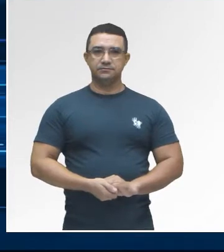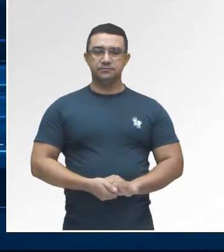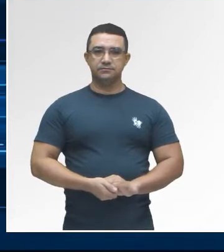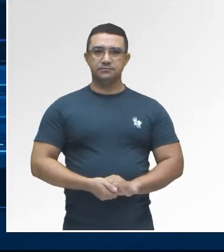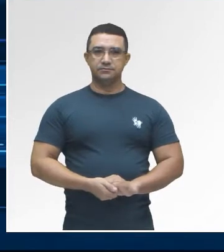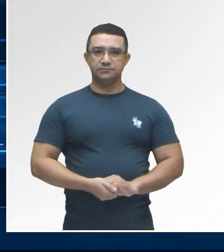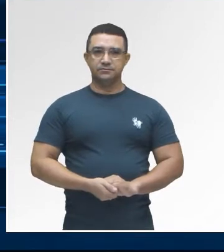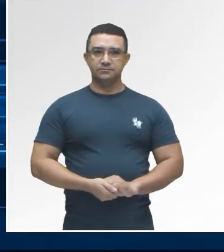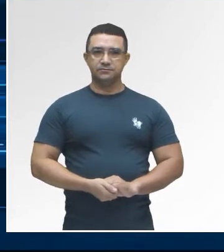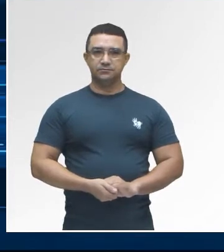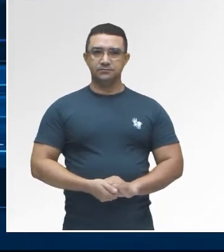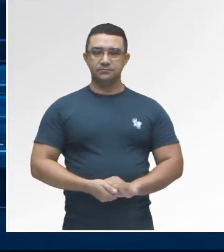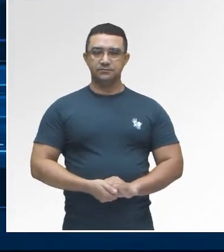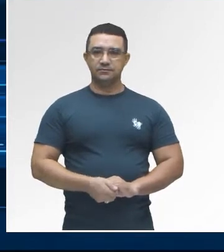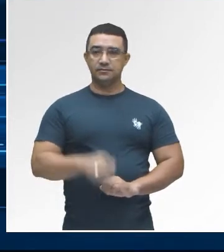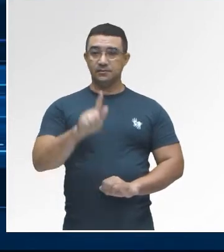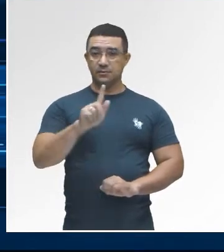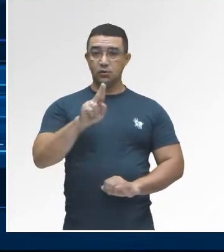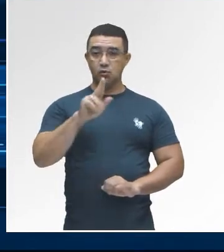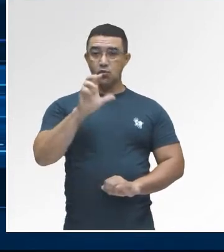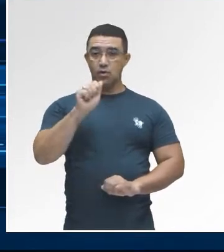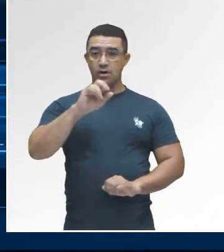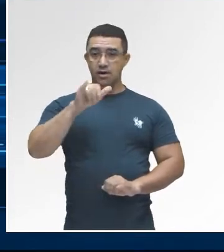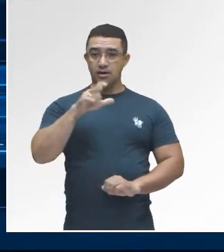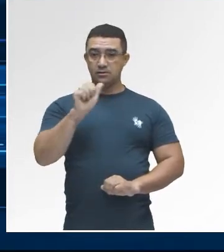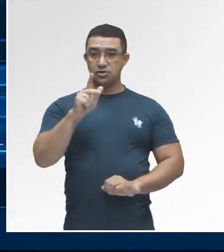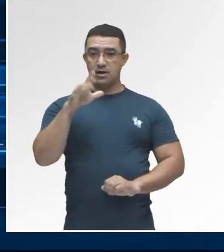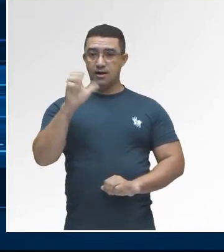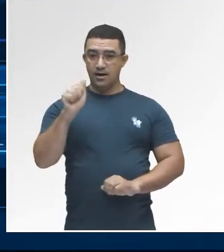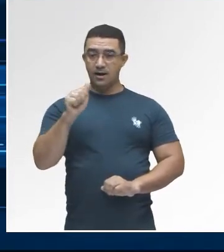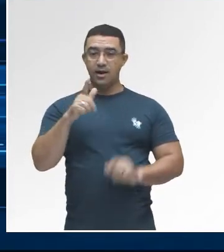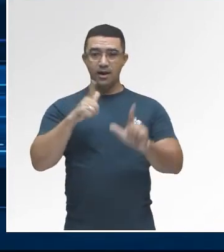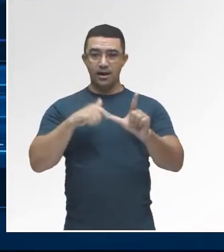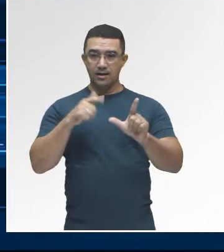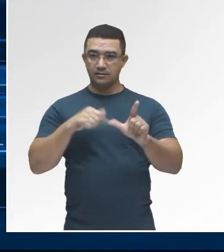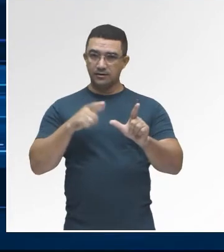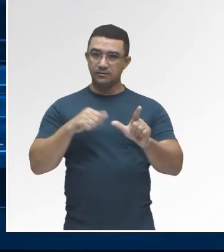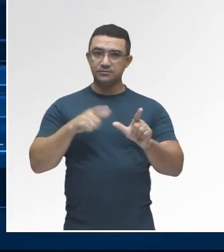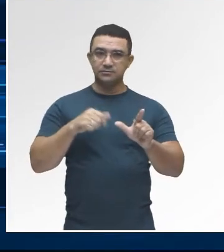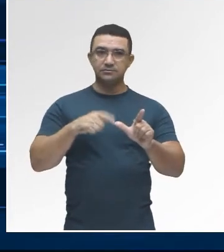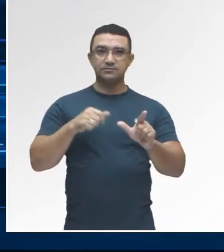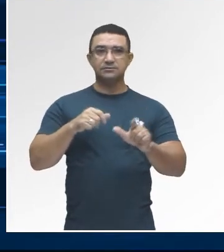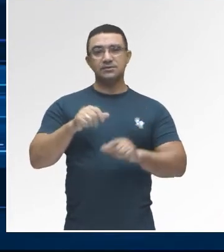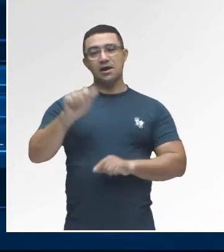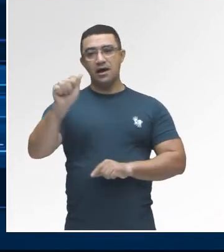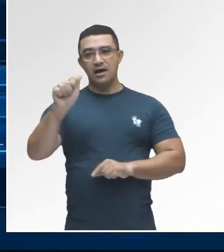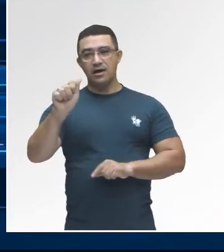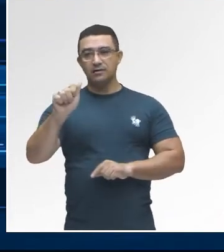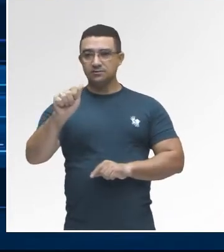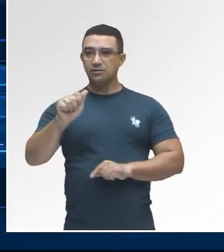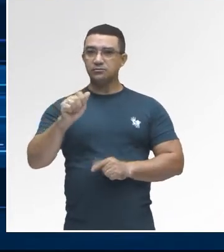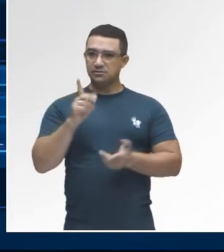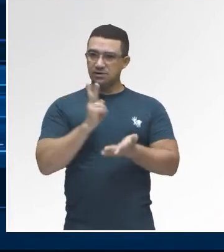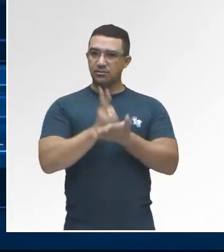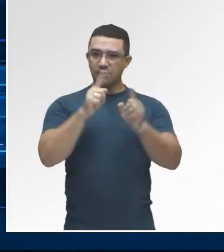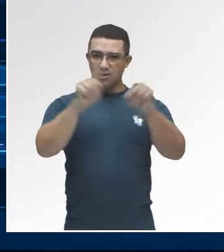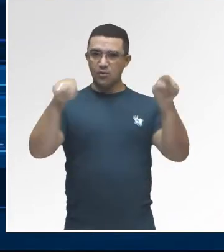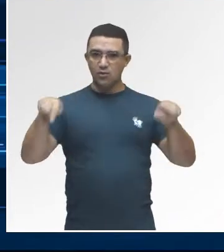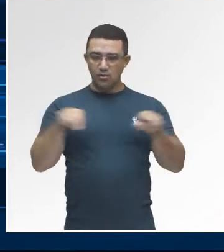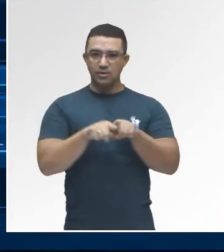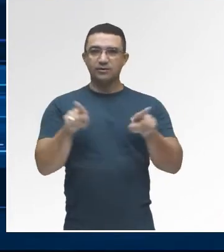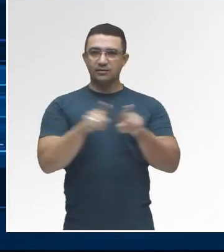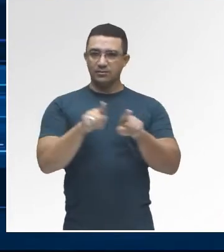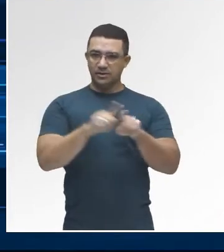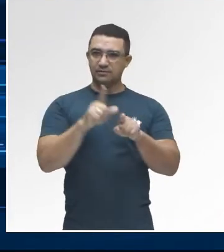F14 dizendo que é a letra A também. Anamã F13, né? Sempre essas turmas muito participativas. Manacapuru